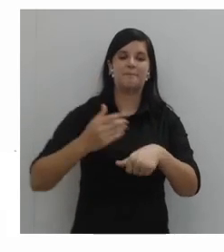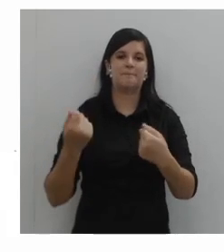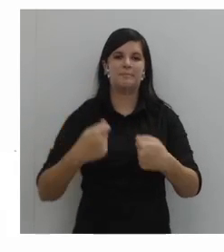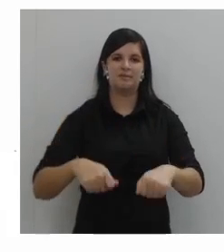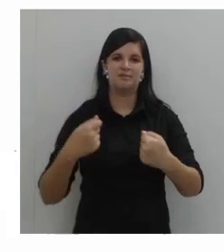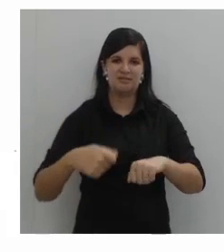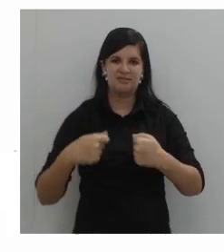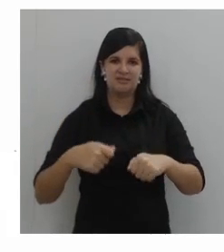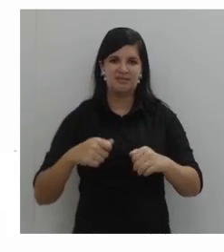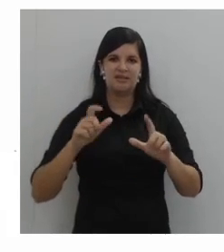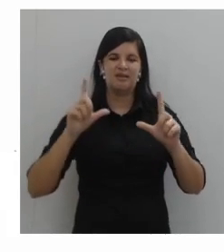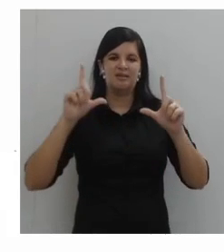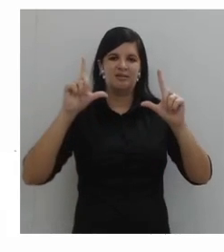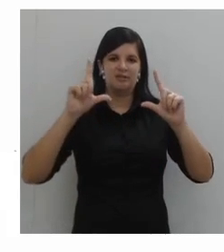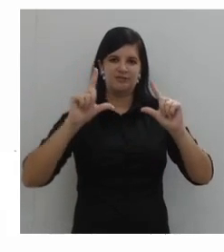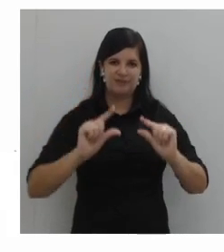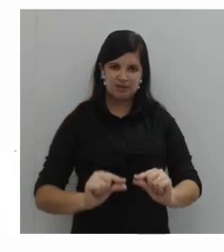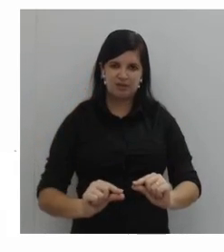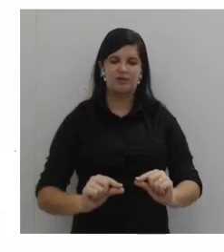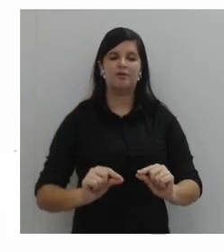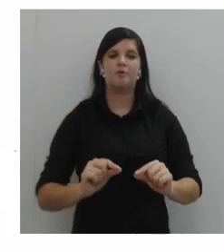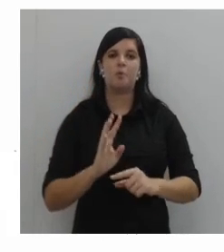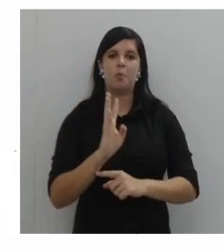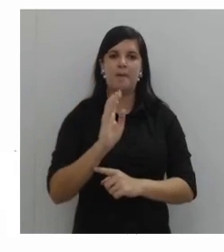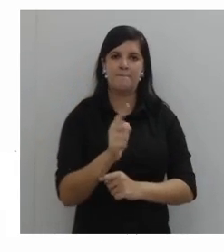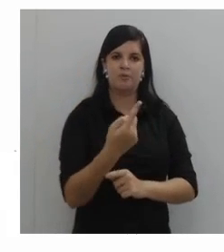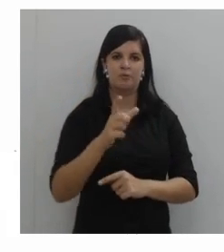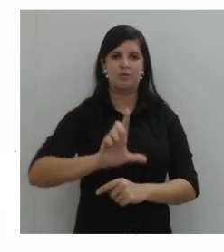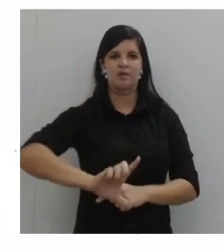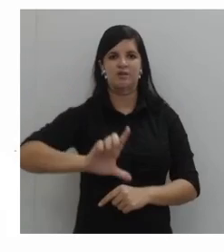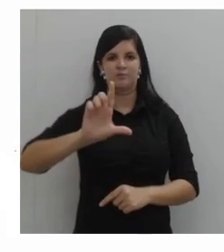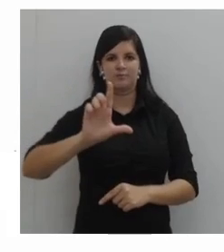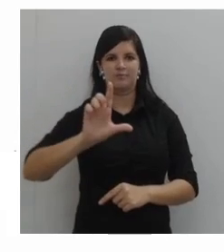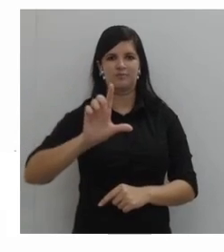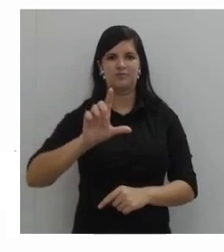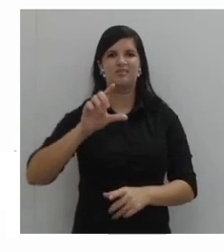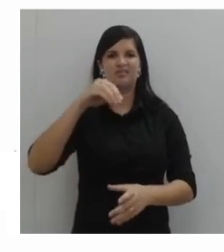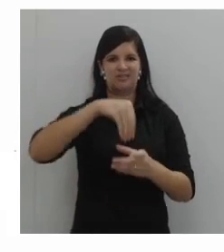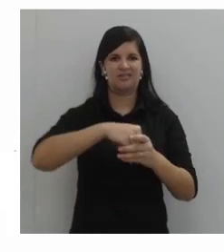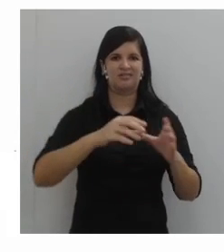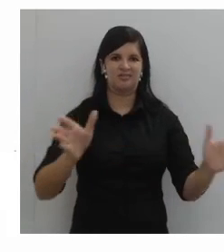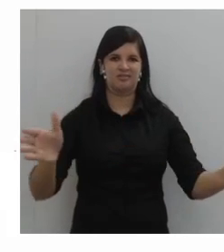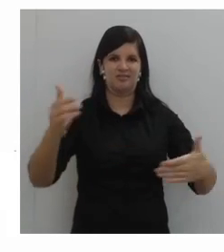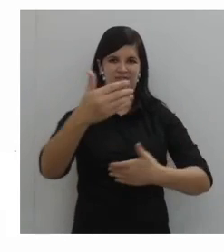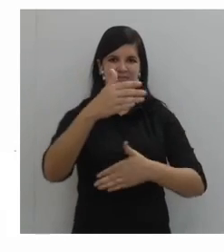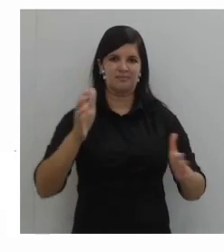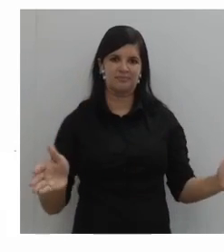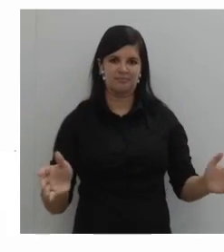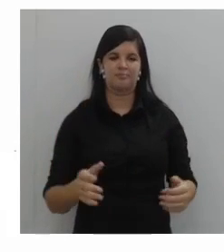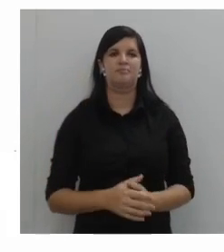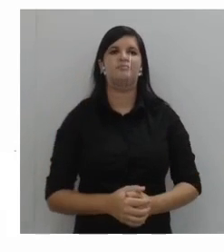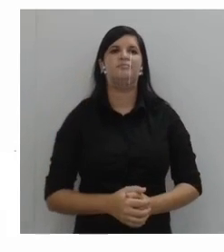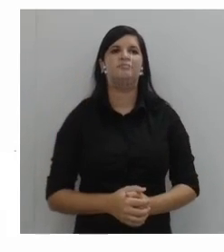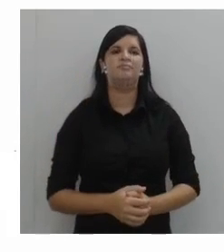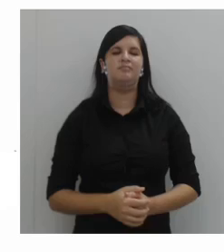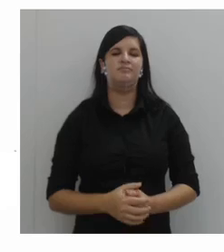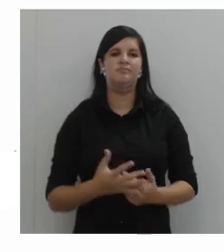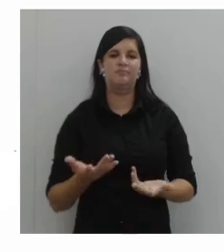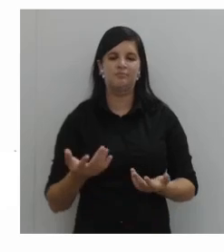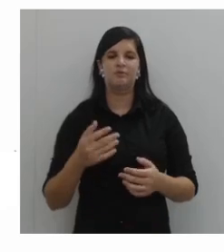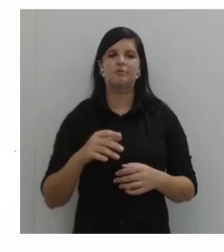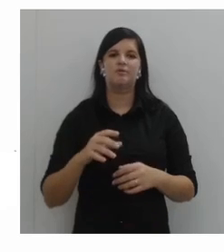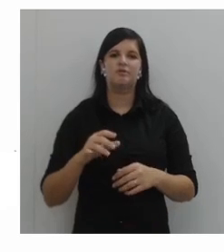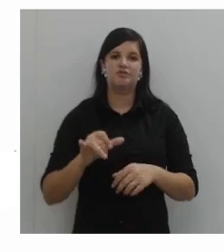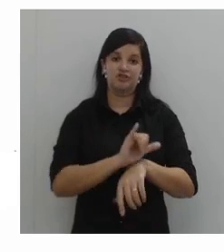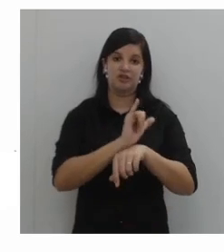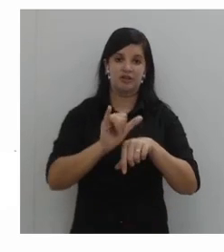para esvaziar os 4.000 litros de água que está nesse reservatório. Então, vamos usar uma